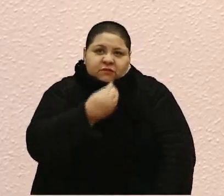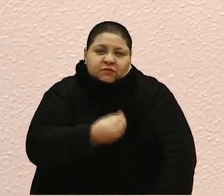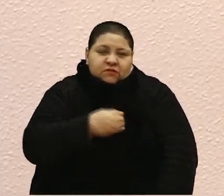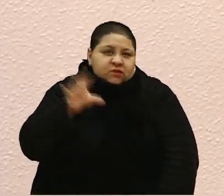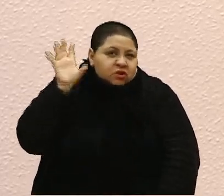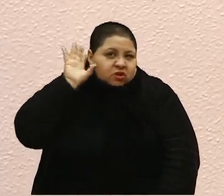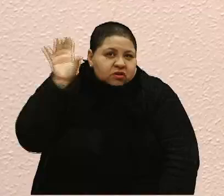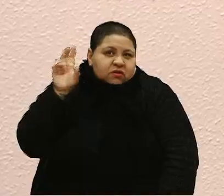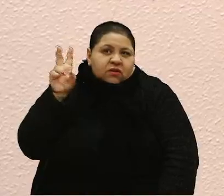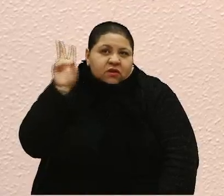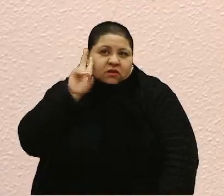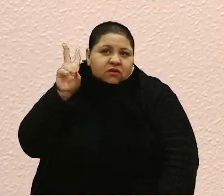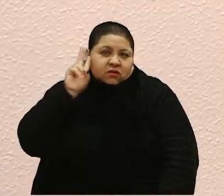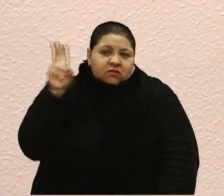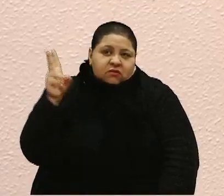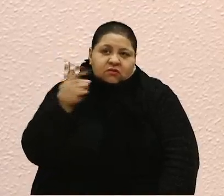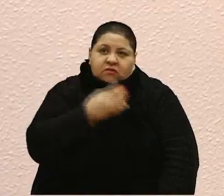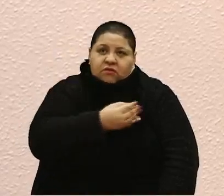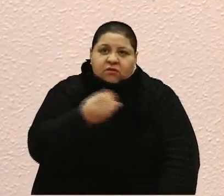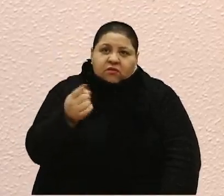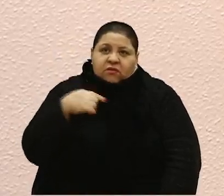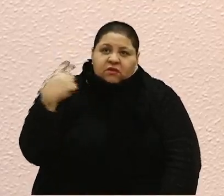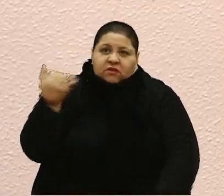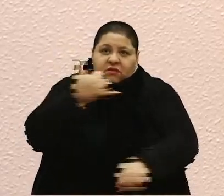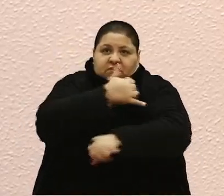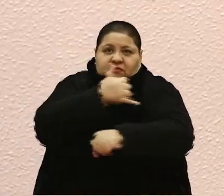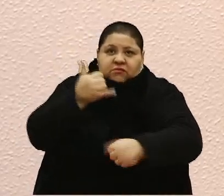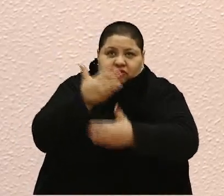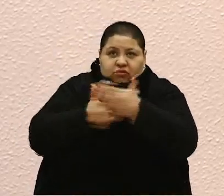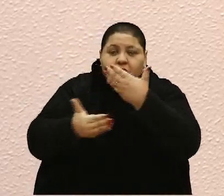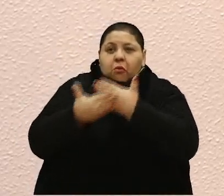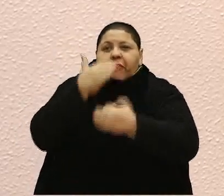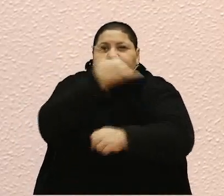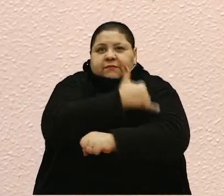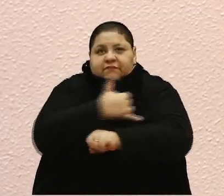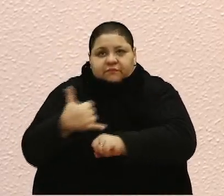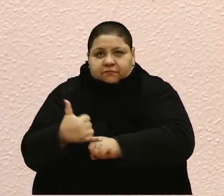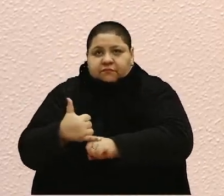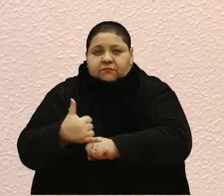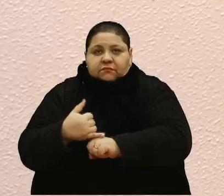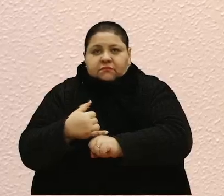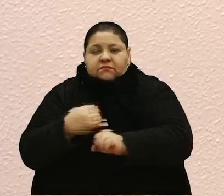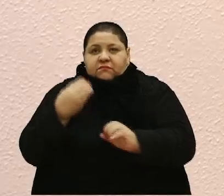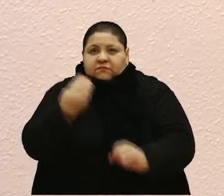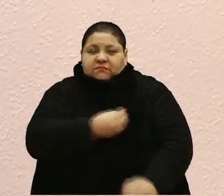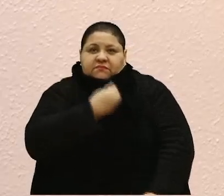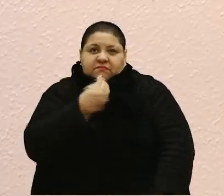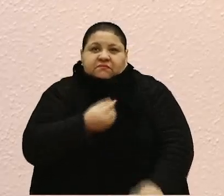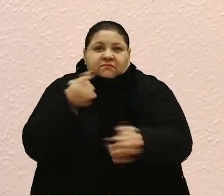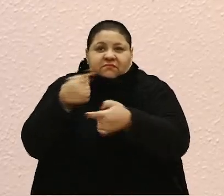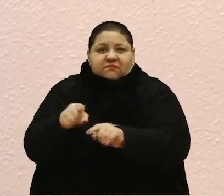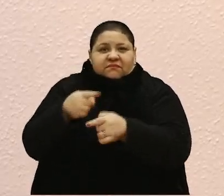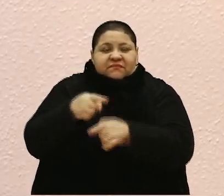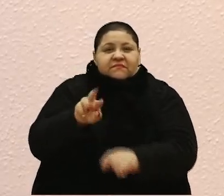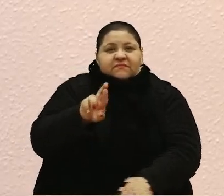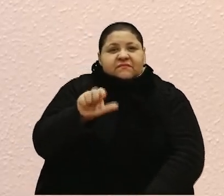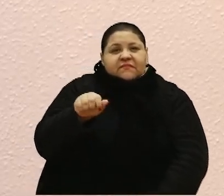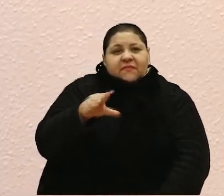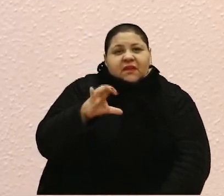escuto ela eu lembro de muitas coisas que a gente passa, que todo mundo passa, que é A Vida é Desafio, do Racionais. Para quem não